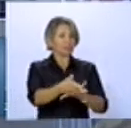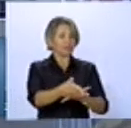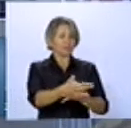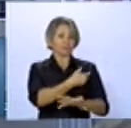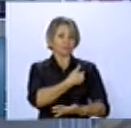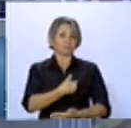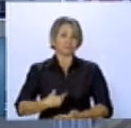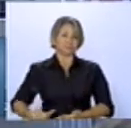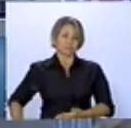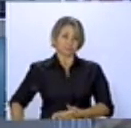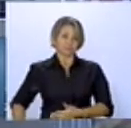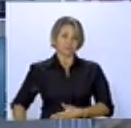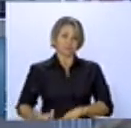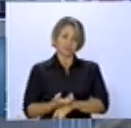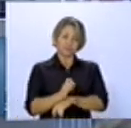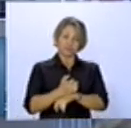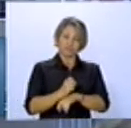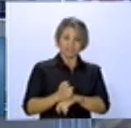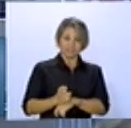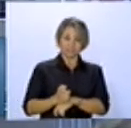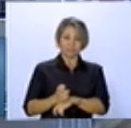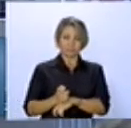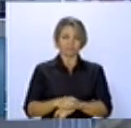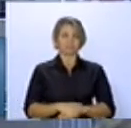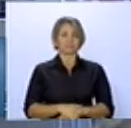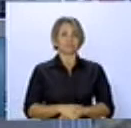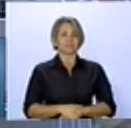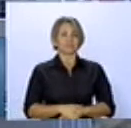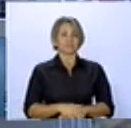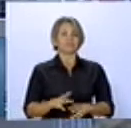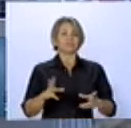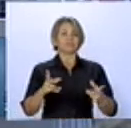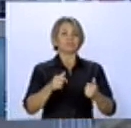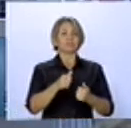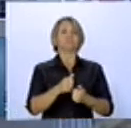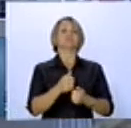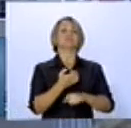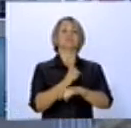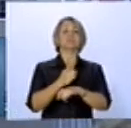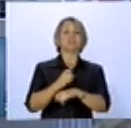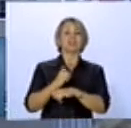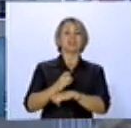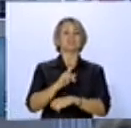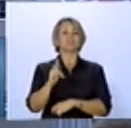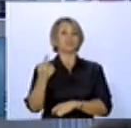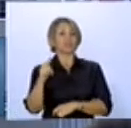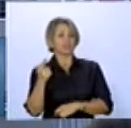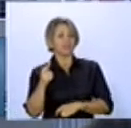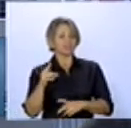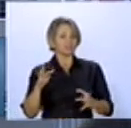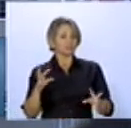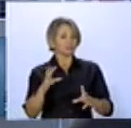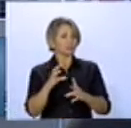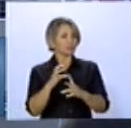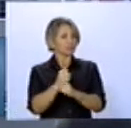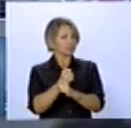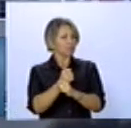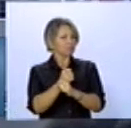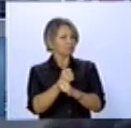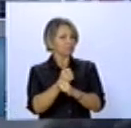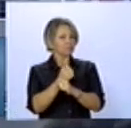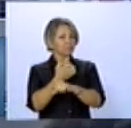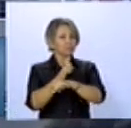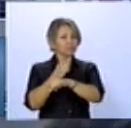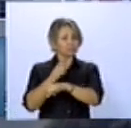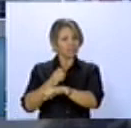tudo ou eu disse tudo foi investido no Estado de Goiás no ano de 2012 ou seja o investimento total do Estado em